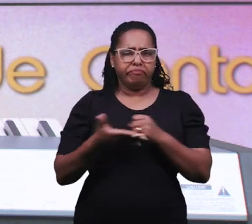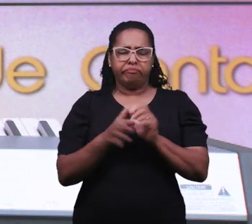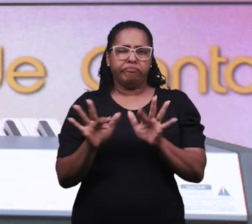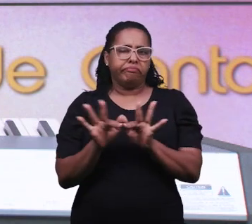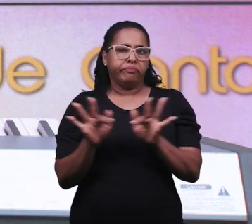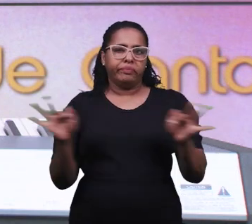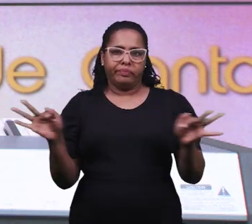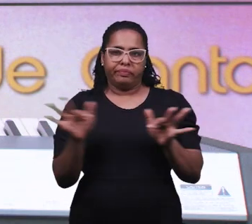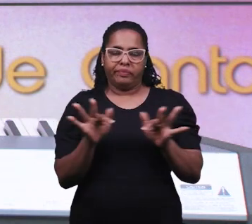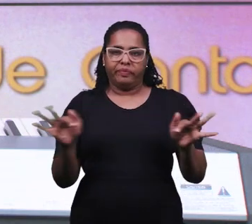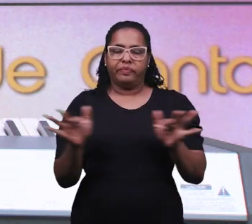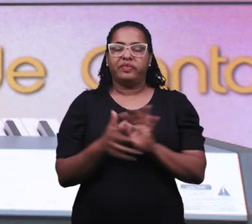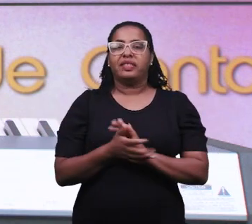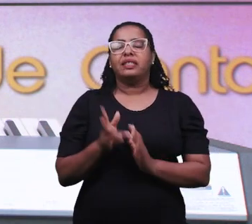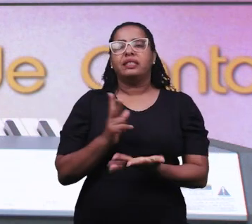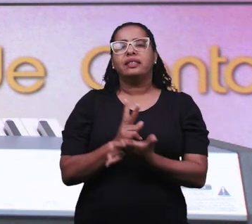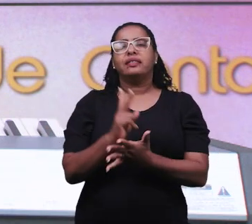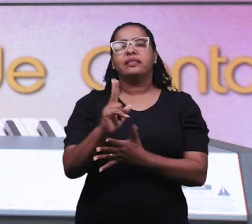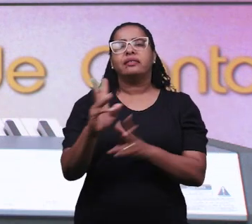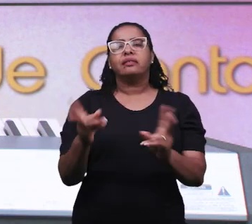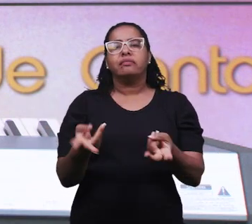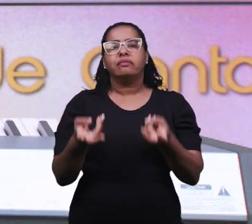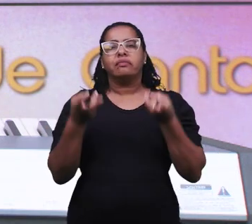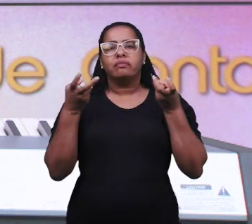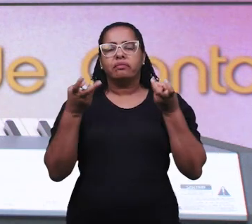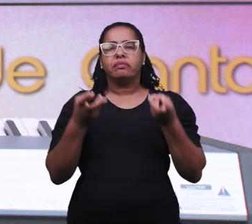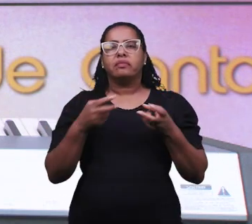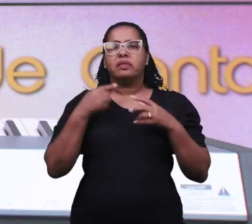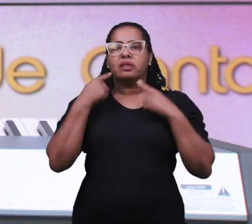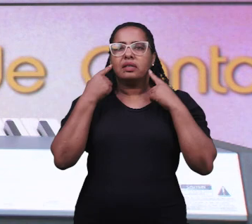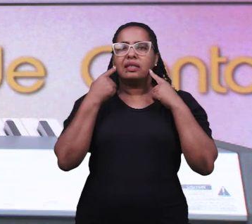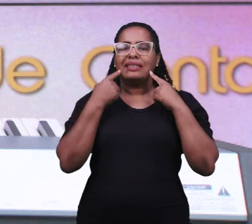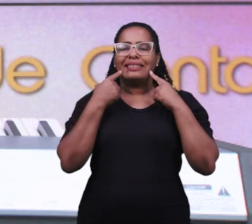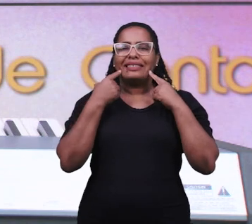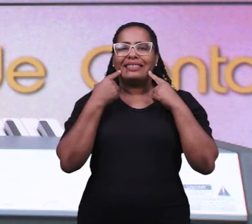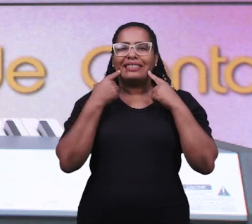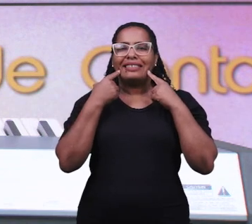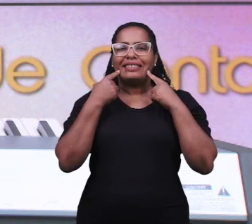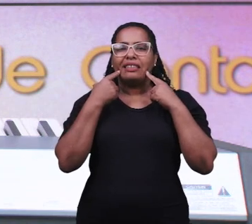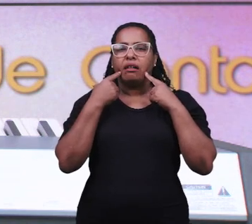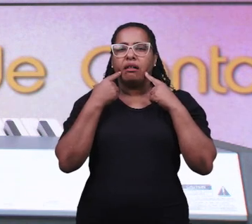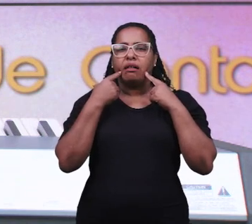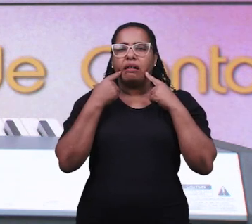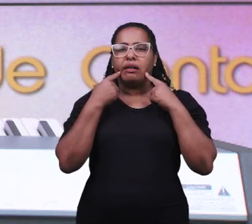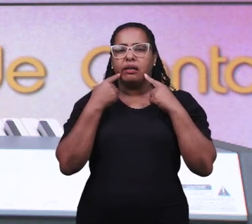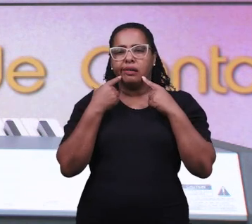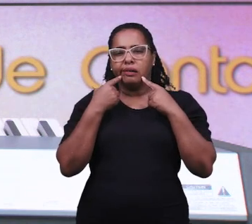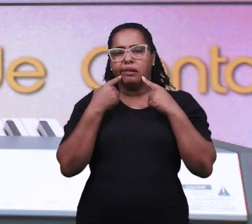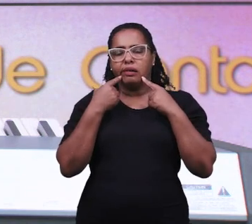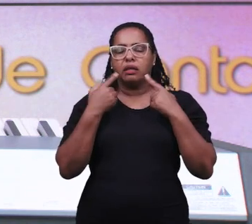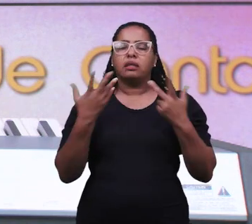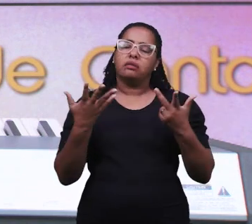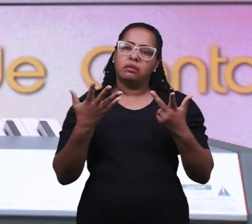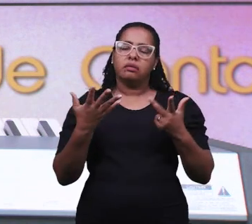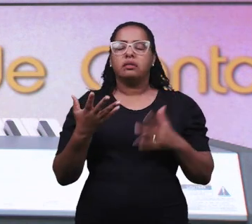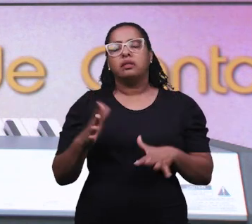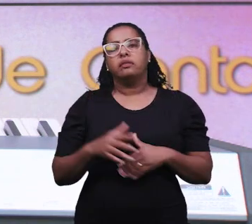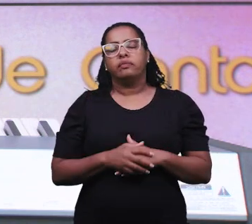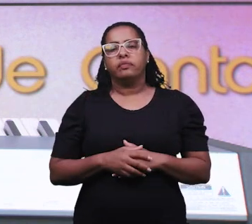bem simples. Sempre perceba se a sua musculatura está rígida, tensa ou se ela